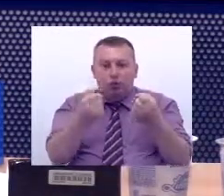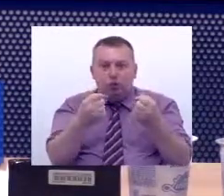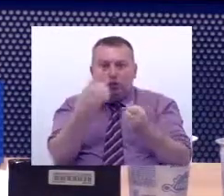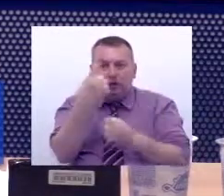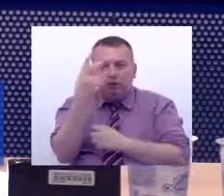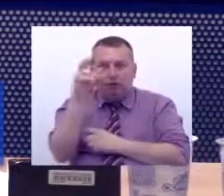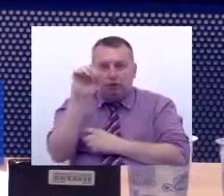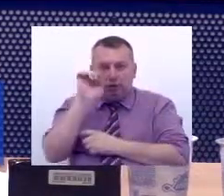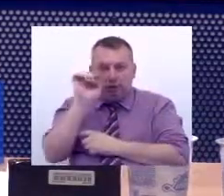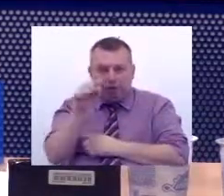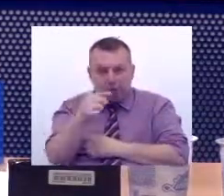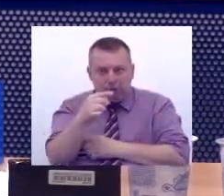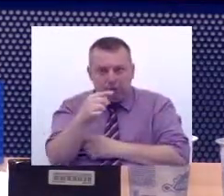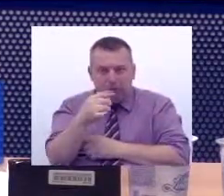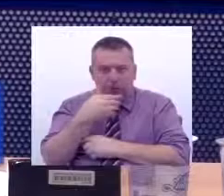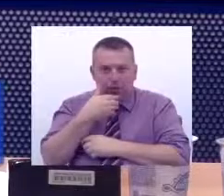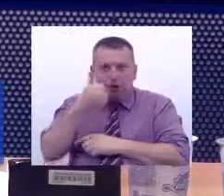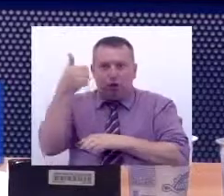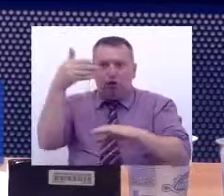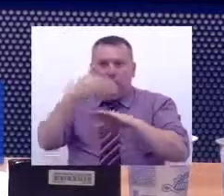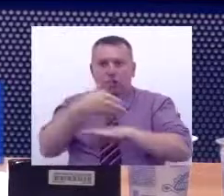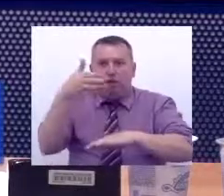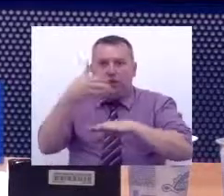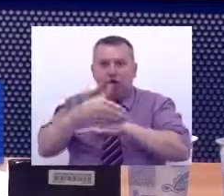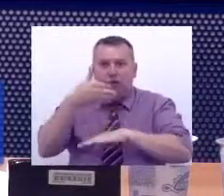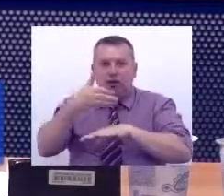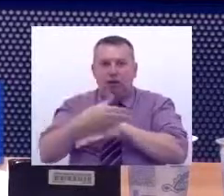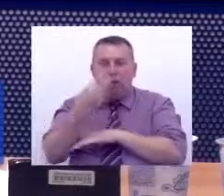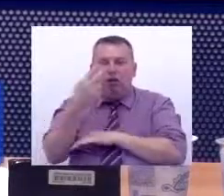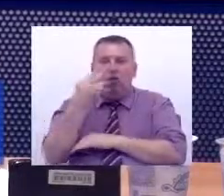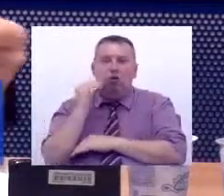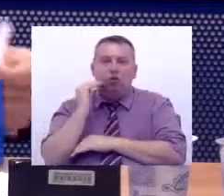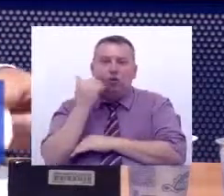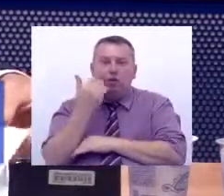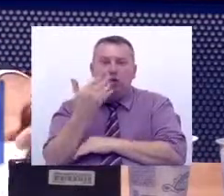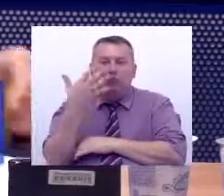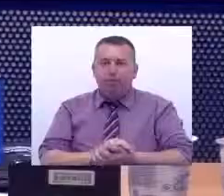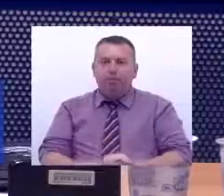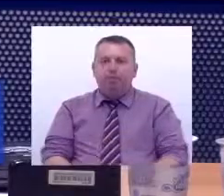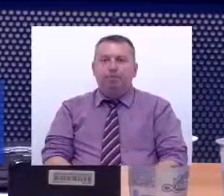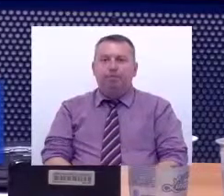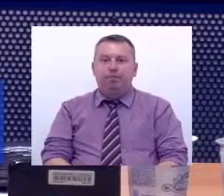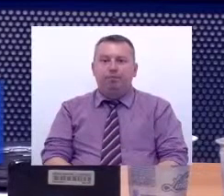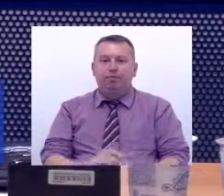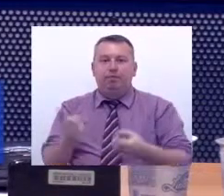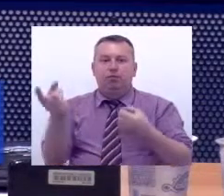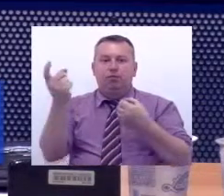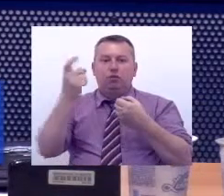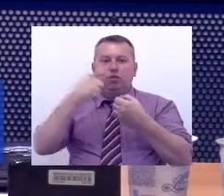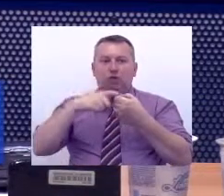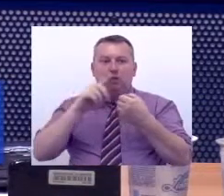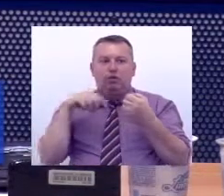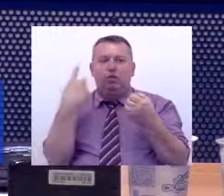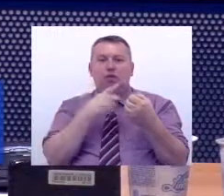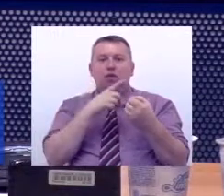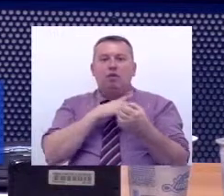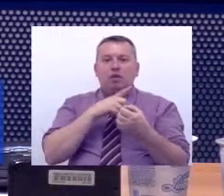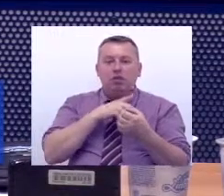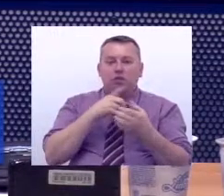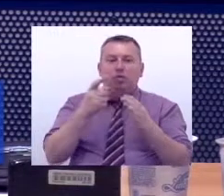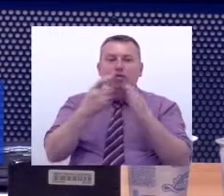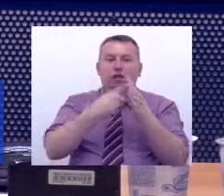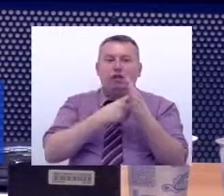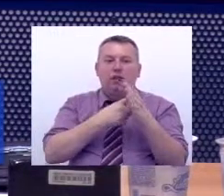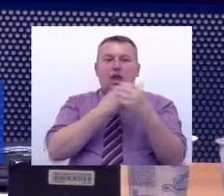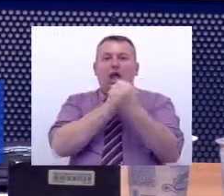1.150.000, melhoria de acessibilidade, 2 milhões e 10 mil. Os convênios, nós temos o financiamento